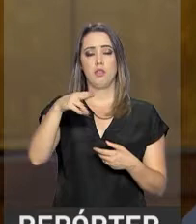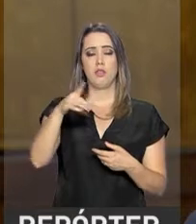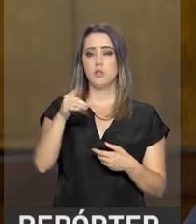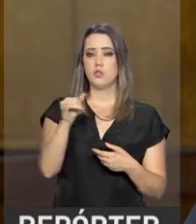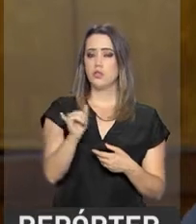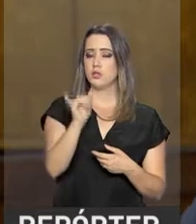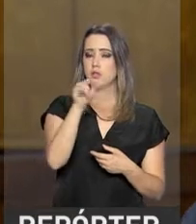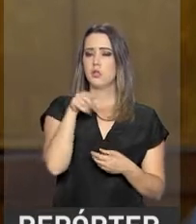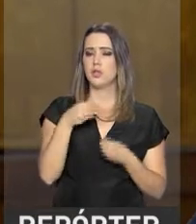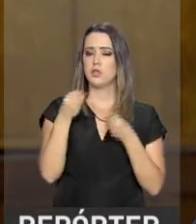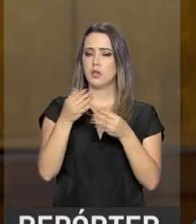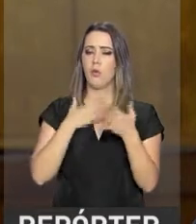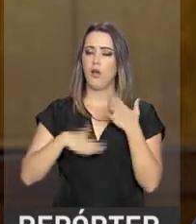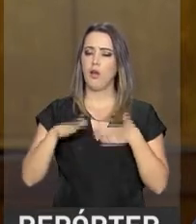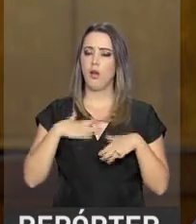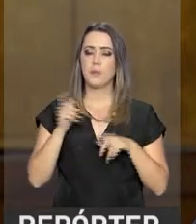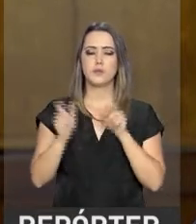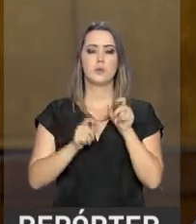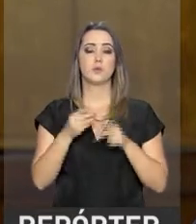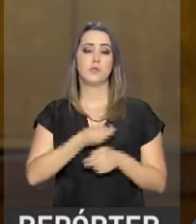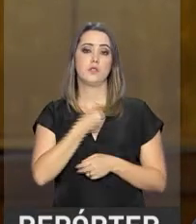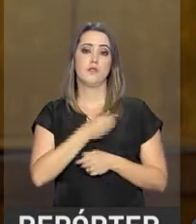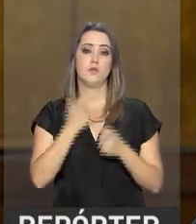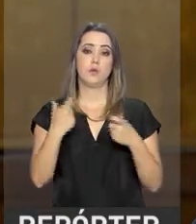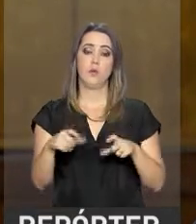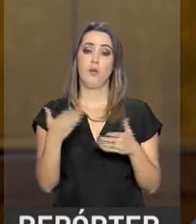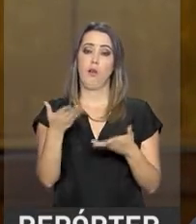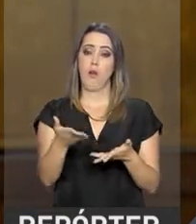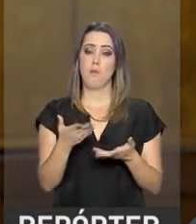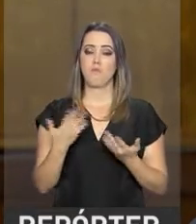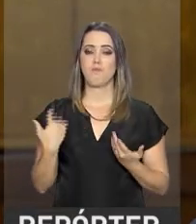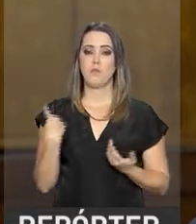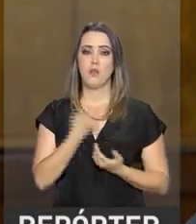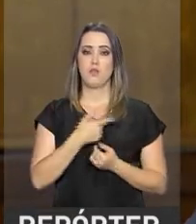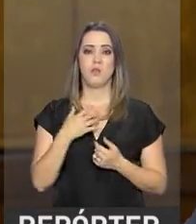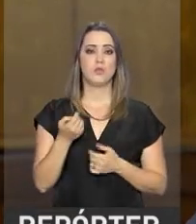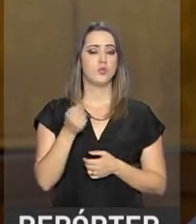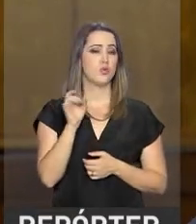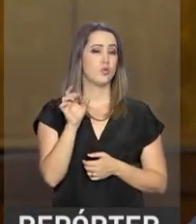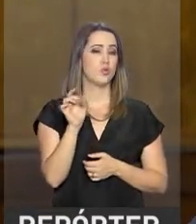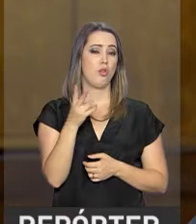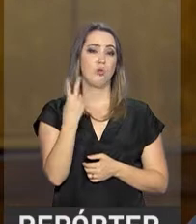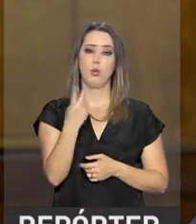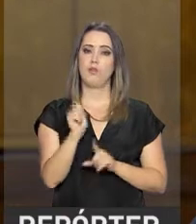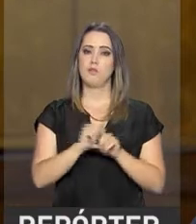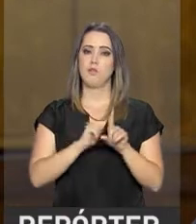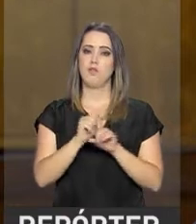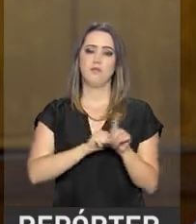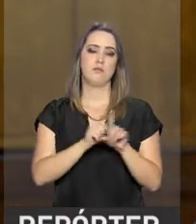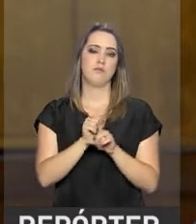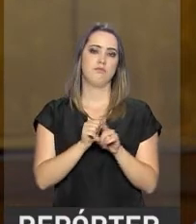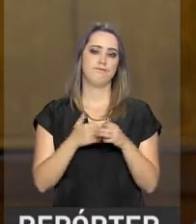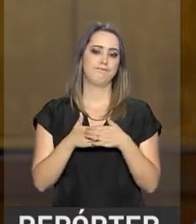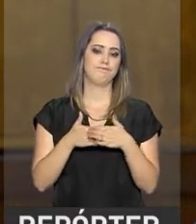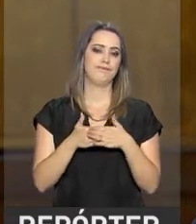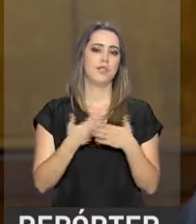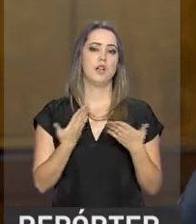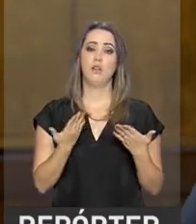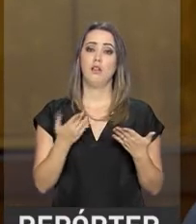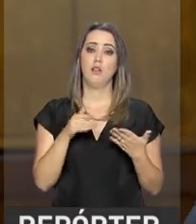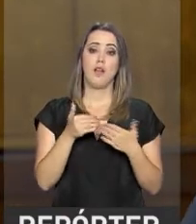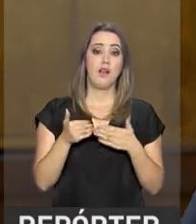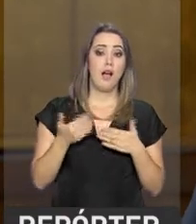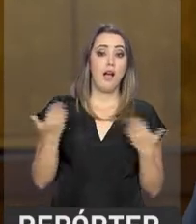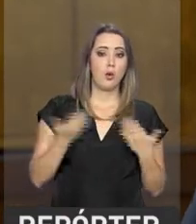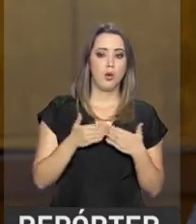povo ao que eles habitantes daquela região nós estamos praticamente a dois meses da intervenção decretada ela